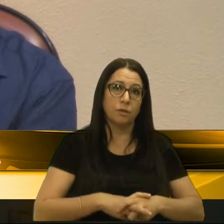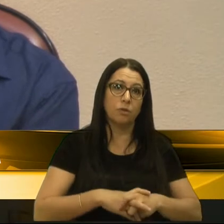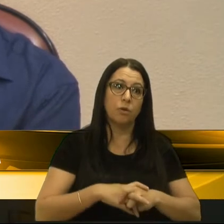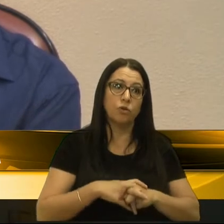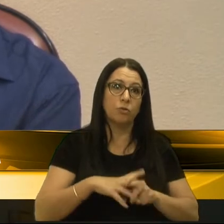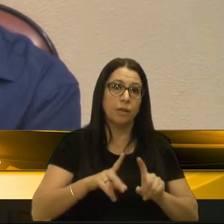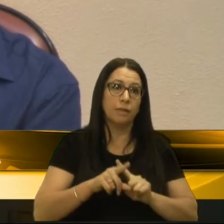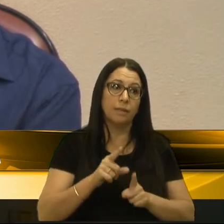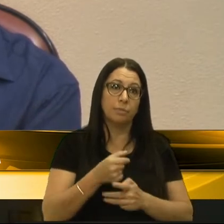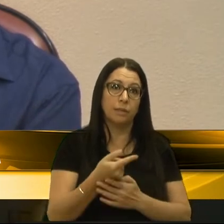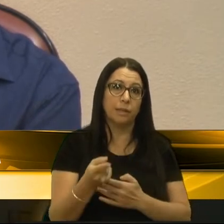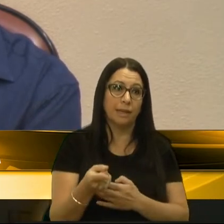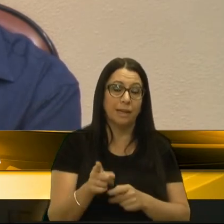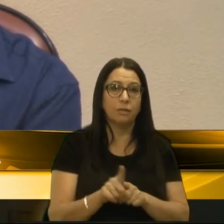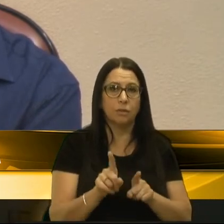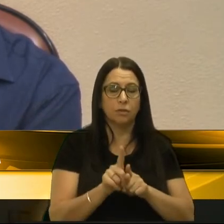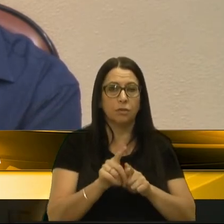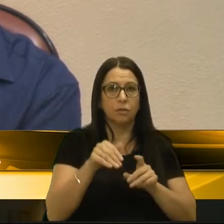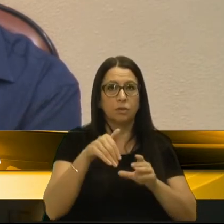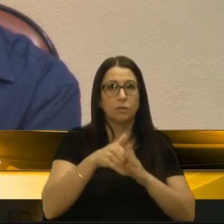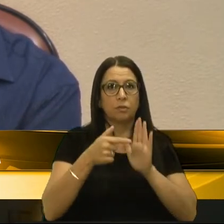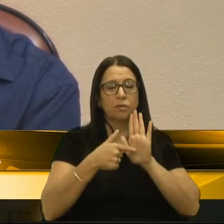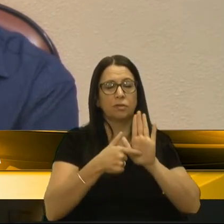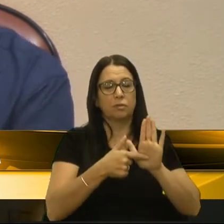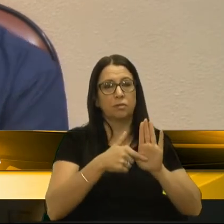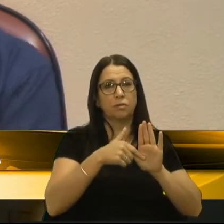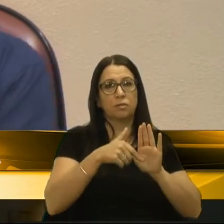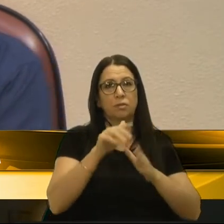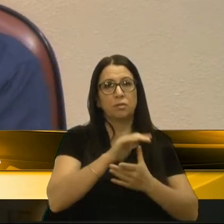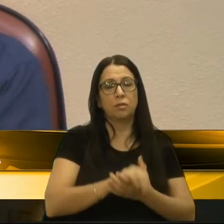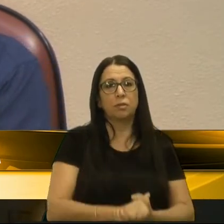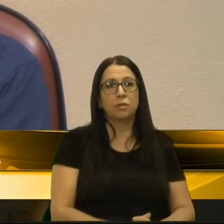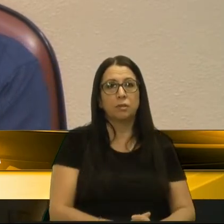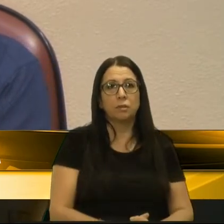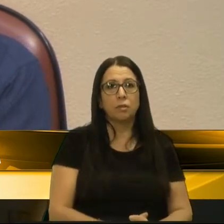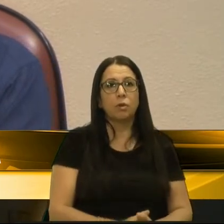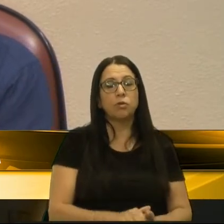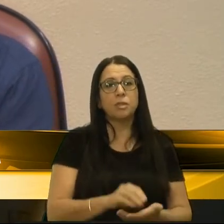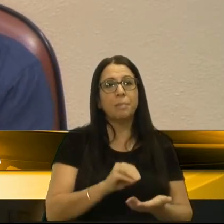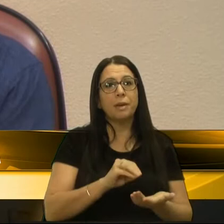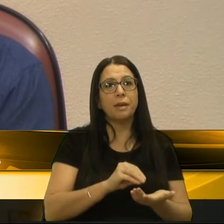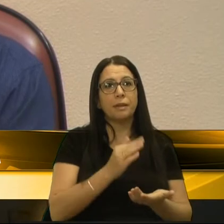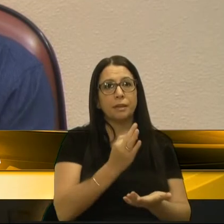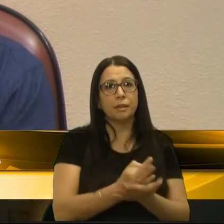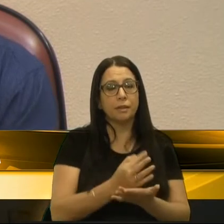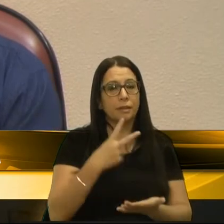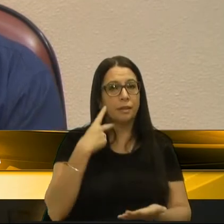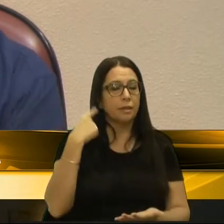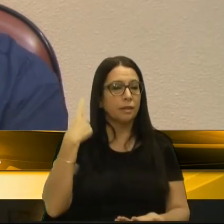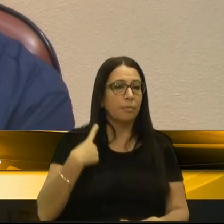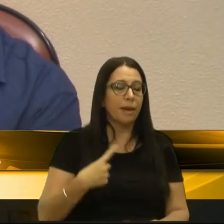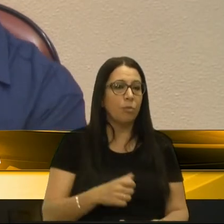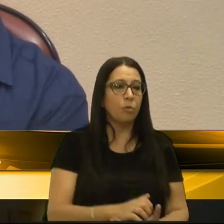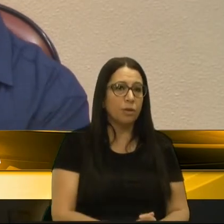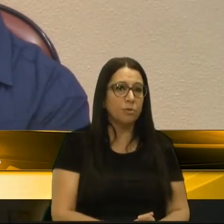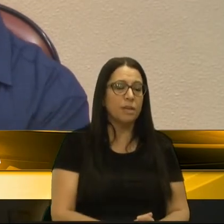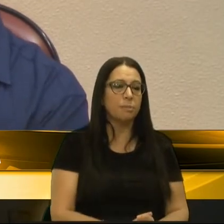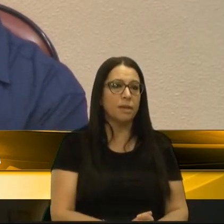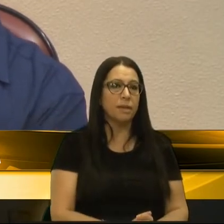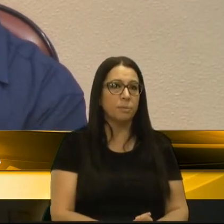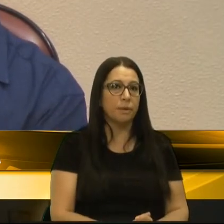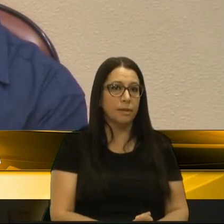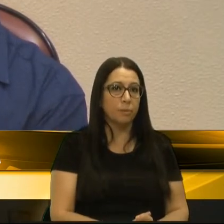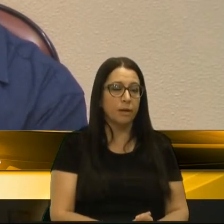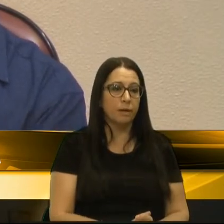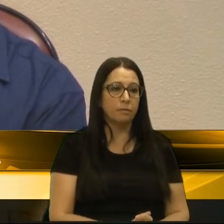Aprovado por unanimidade os votos de congratulações ou louvor, com a ausência dos vereadores Denise Pessoa e Rodrigo Beltrão.